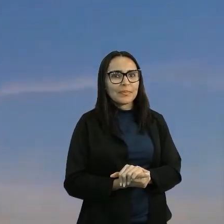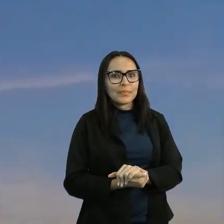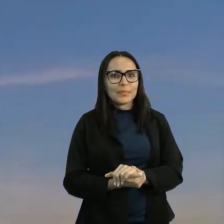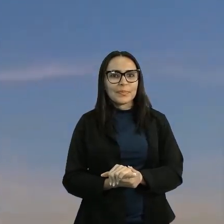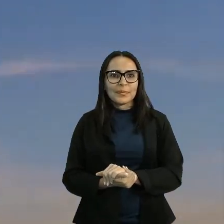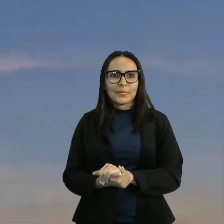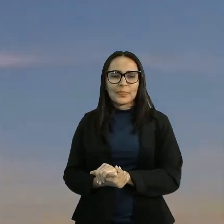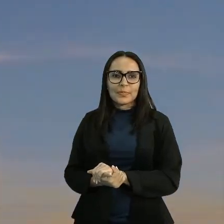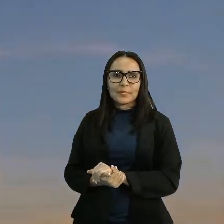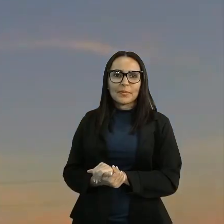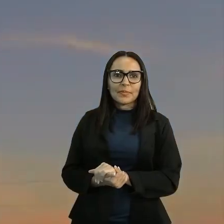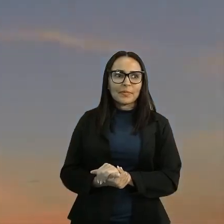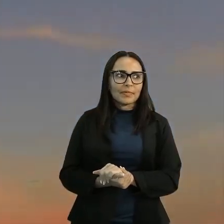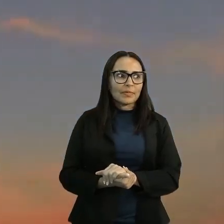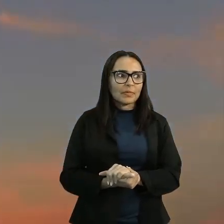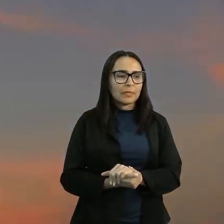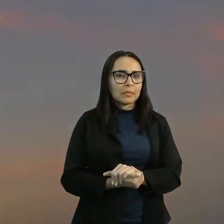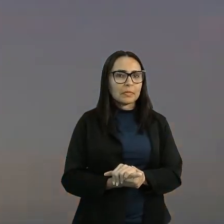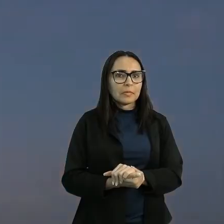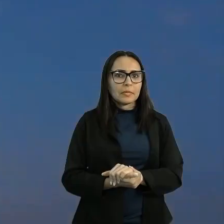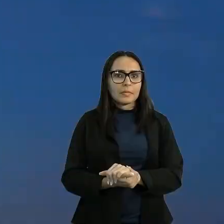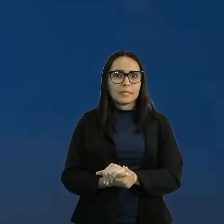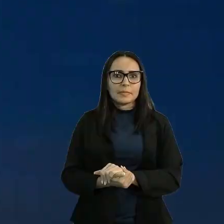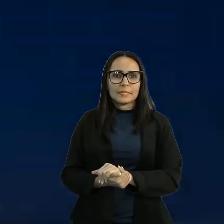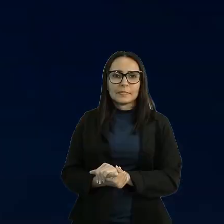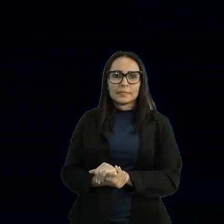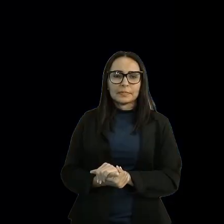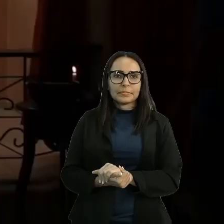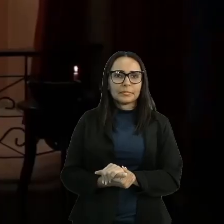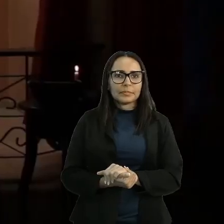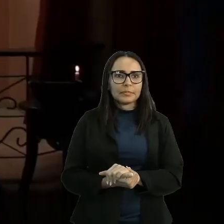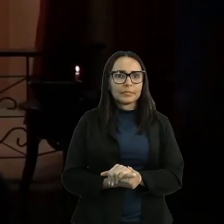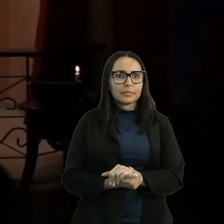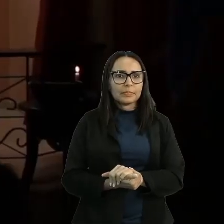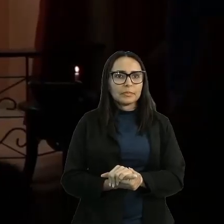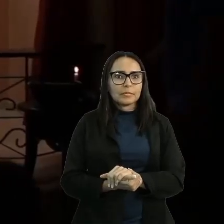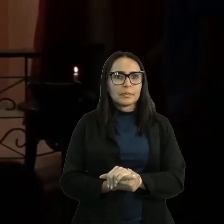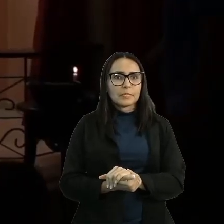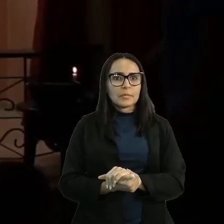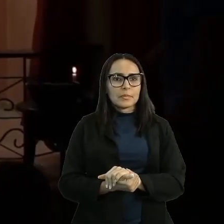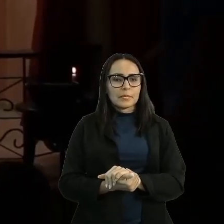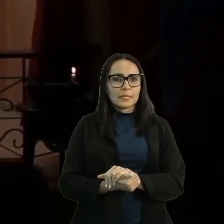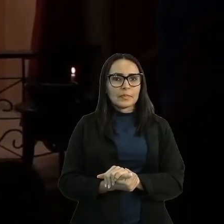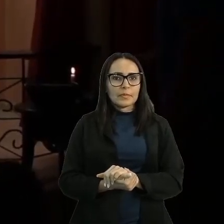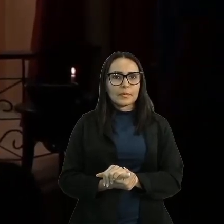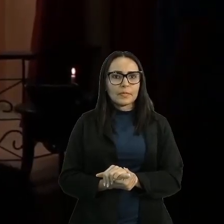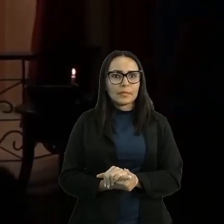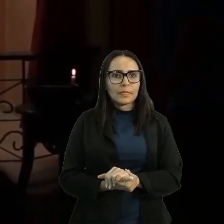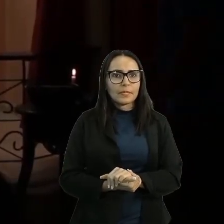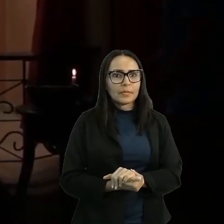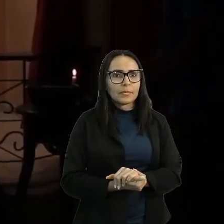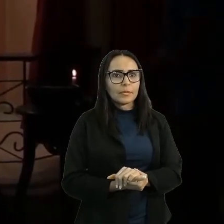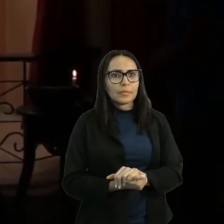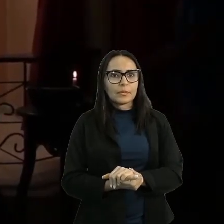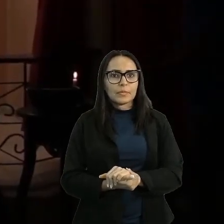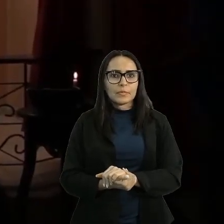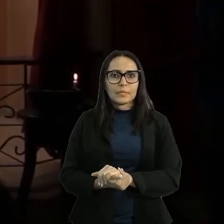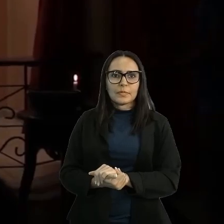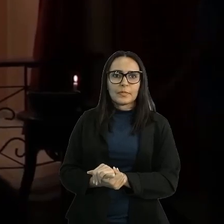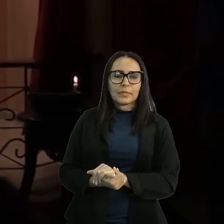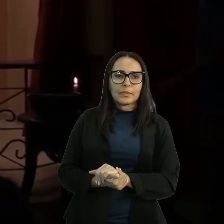da infraestrutura, né? Isso. E aí, eu confesso que a primeira vez eu disse, não é possível, o GPS eu não pegava mais, eu disse, não vou, vai que eu fico aqui